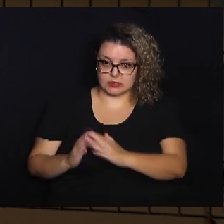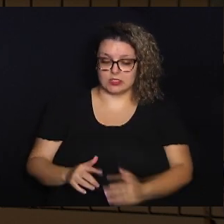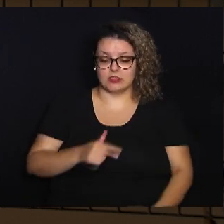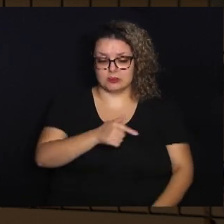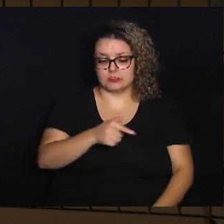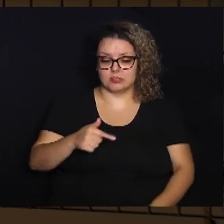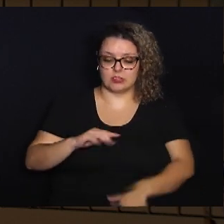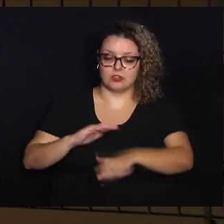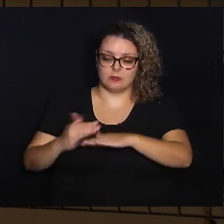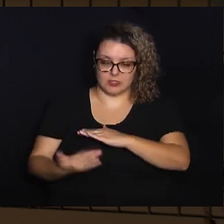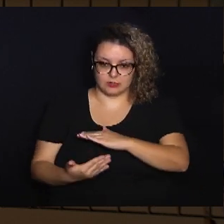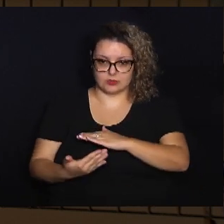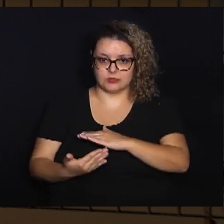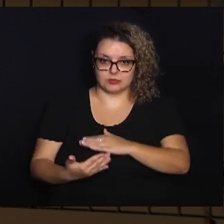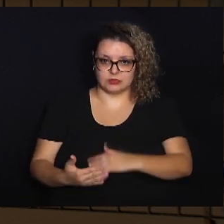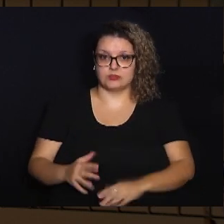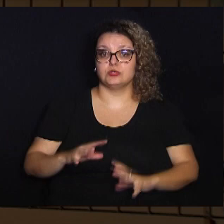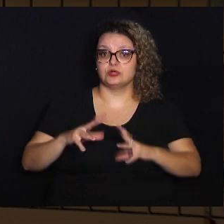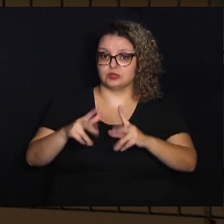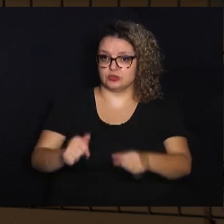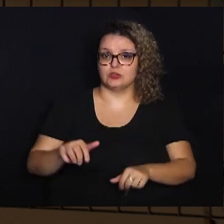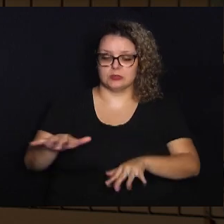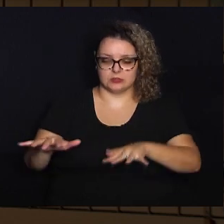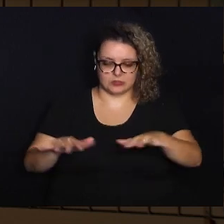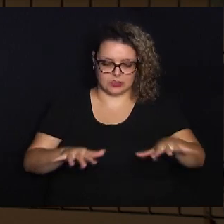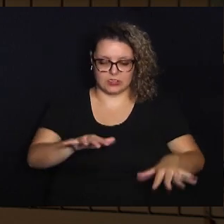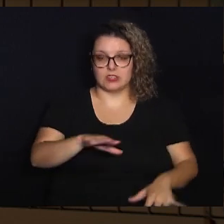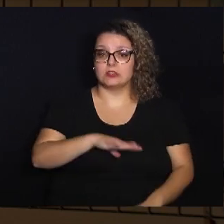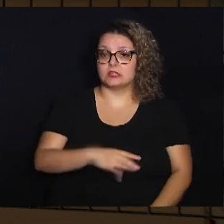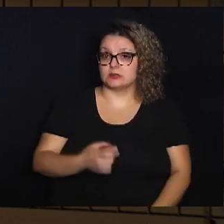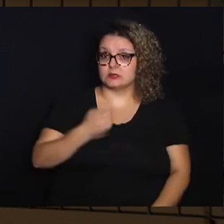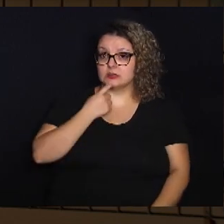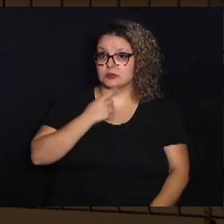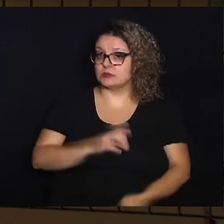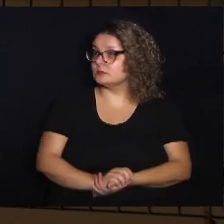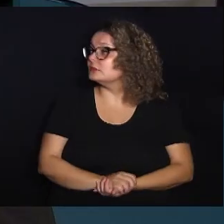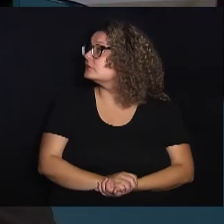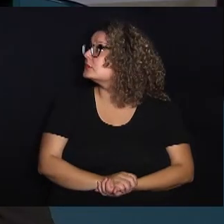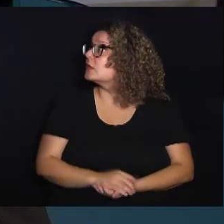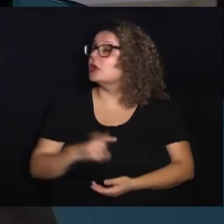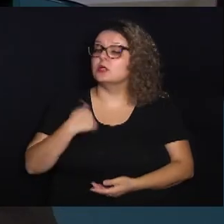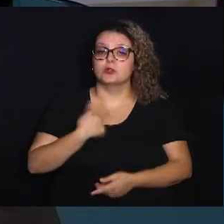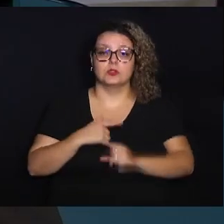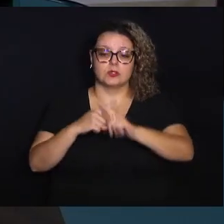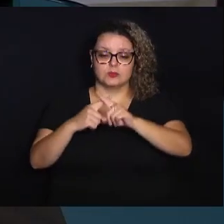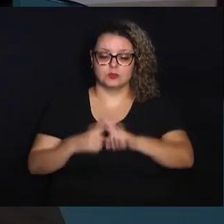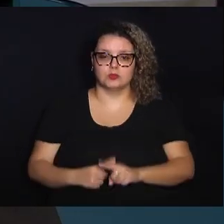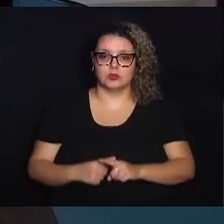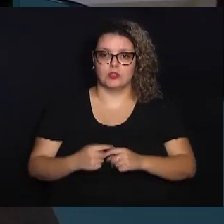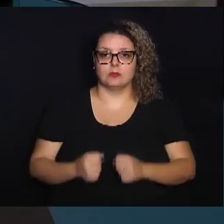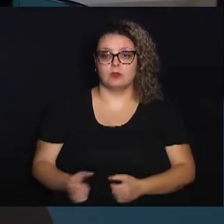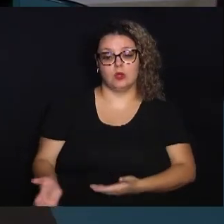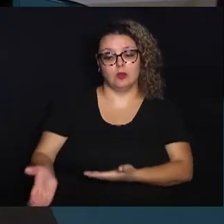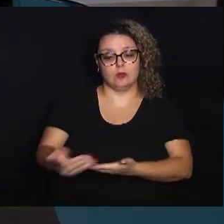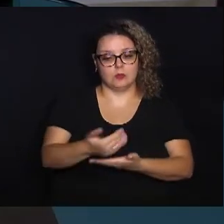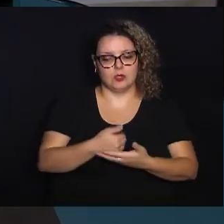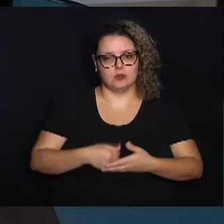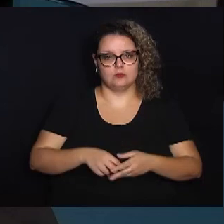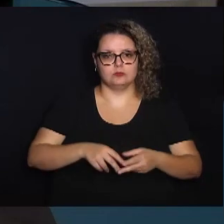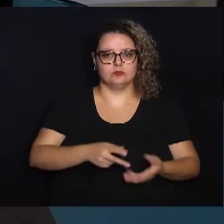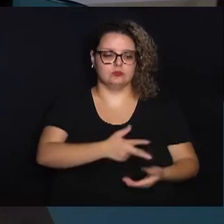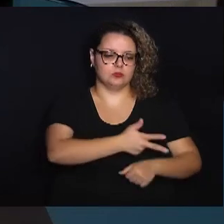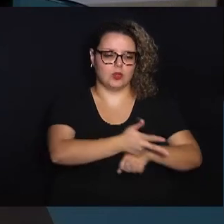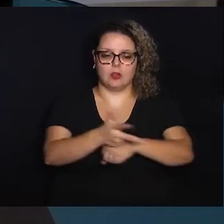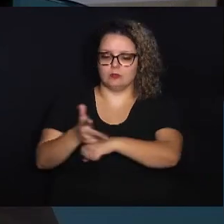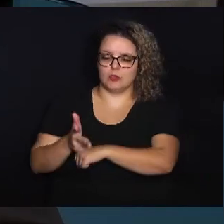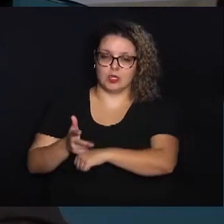residências em 77 bairros de todas as regiões da cidade a gente multiplica a captação de imagens